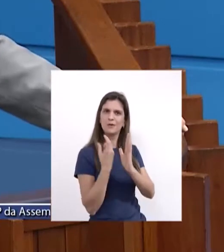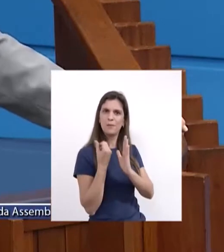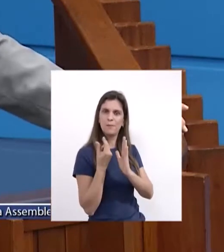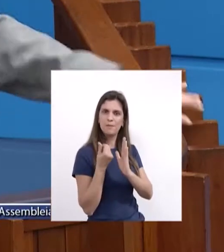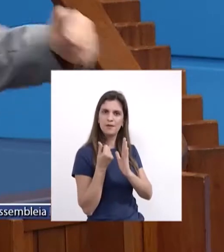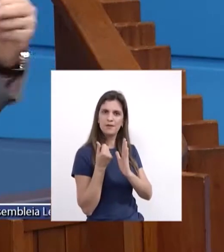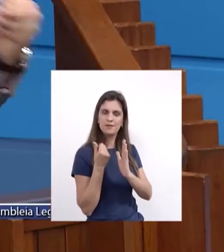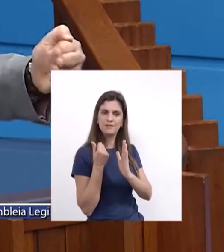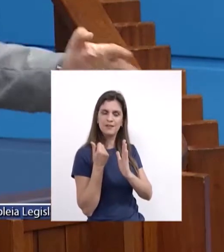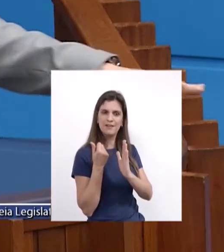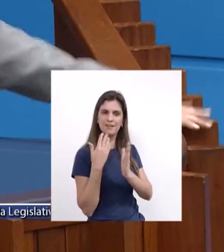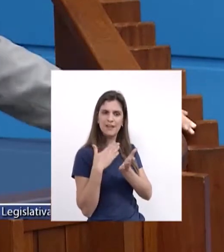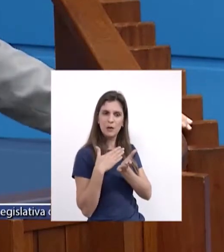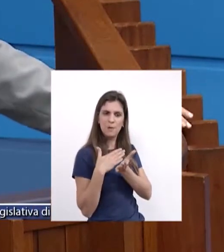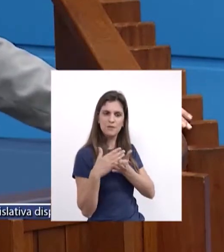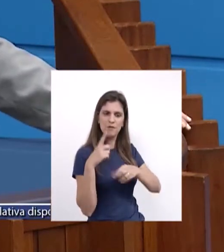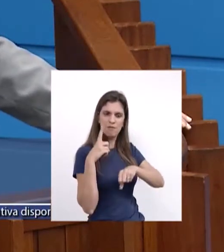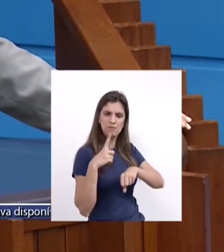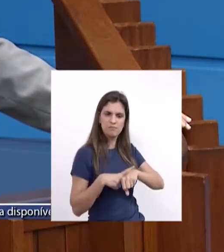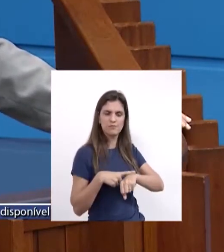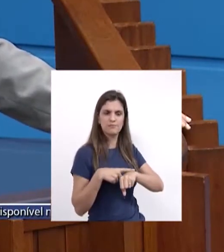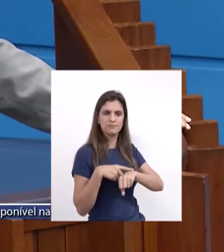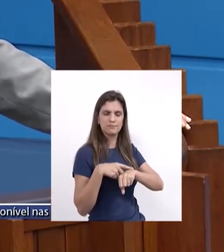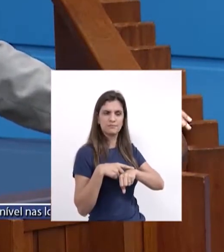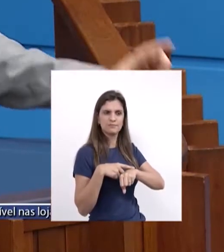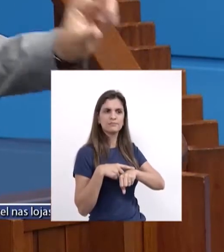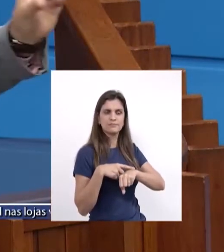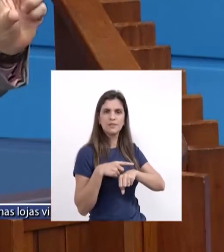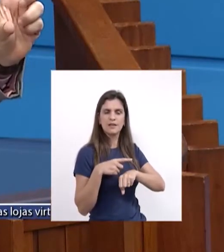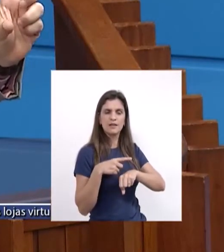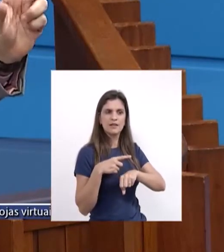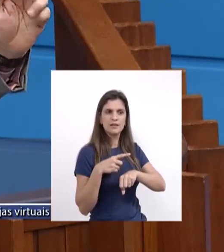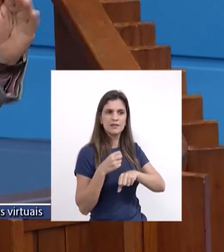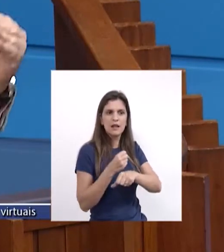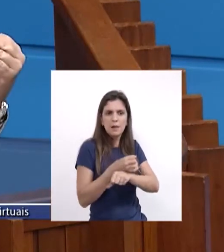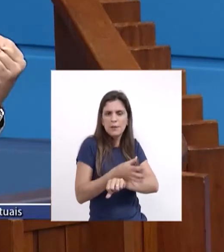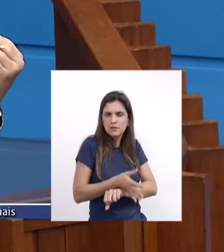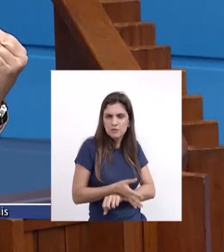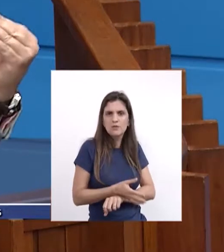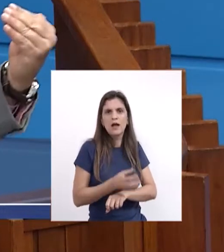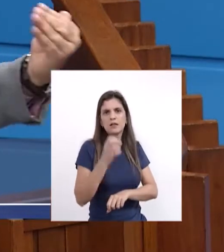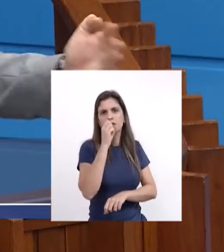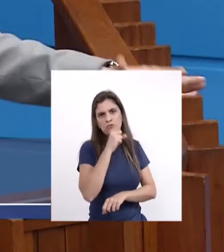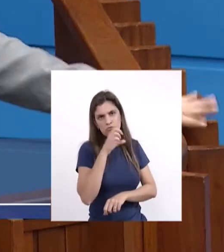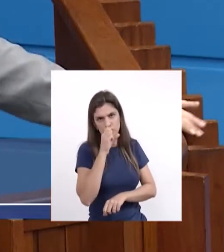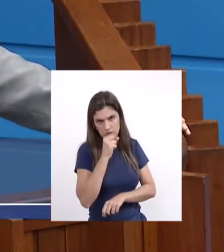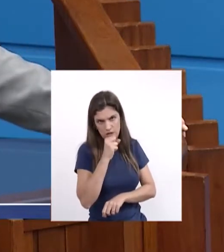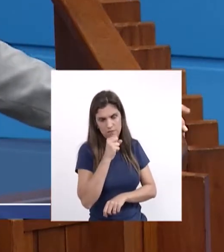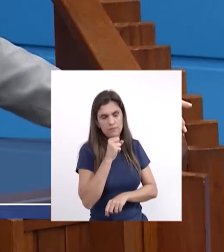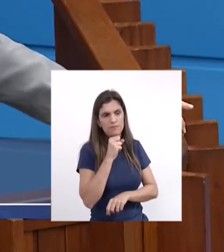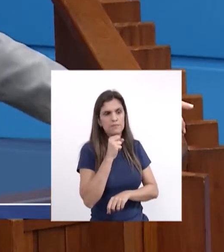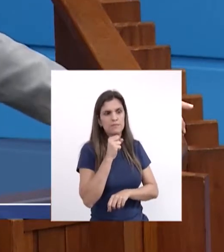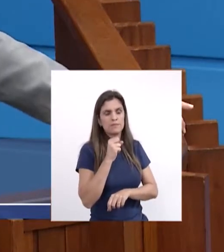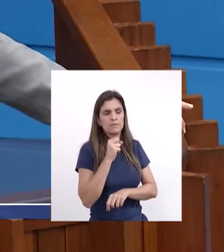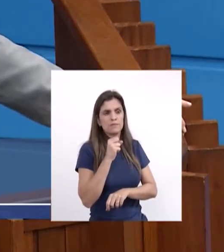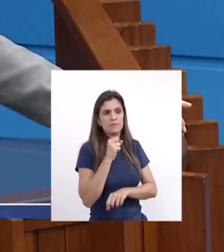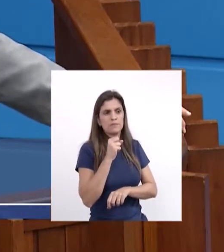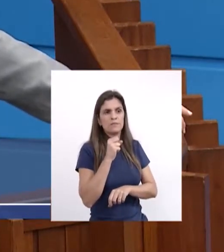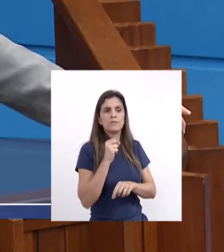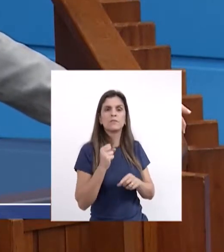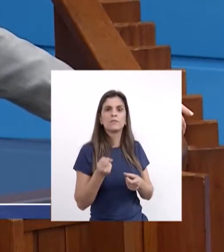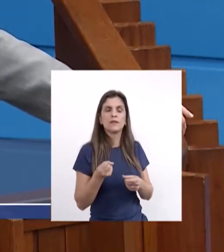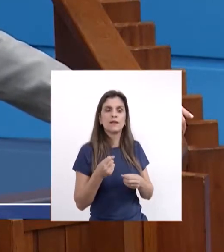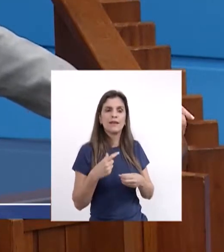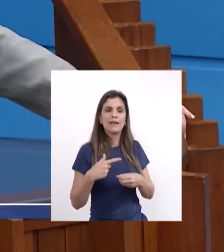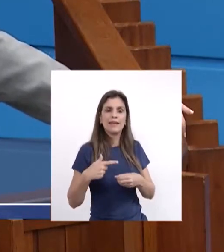horas do sábado e efetivamente foi implementado, fez com que, de média de 80 mil litros, ele